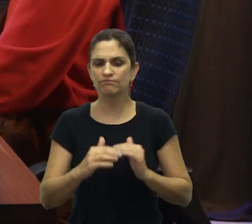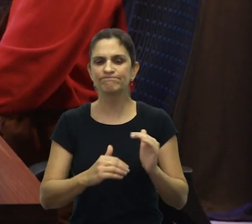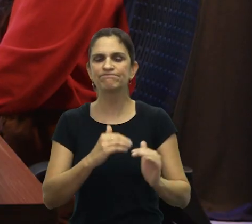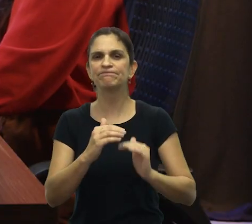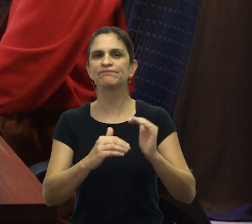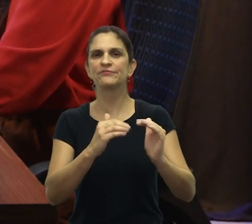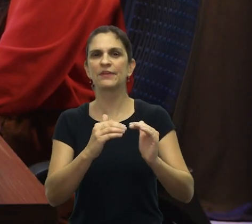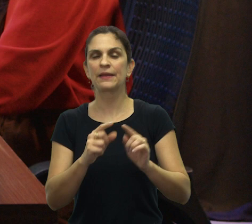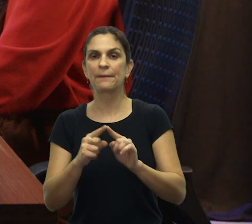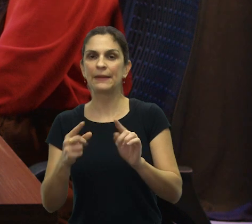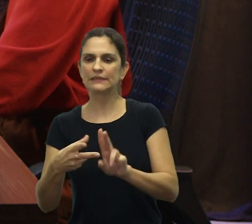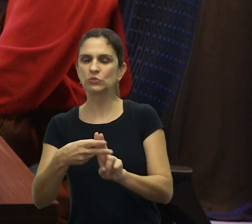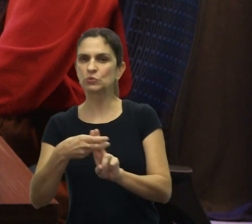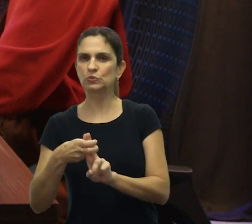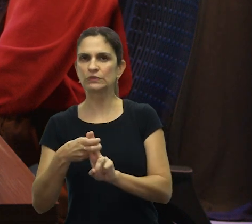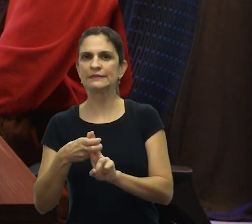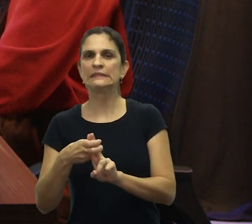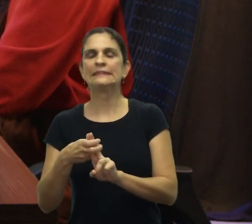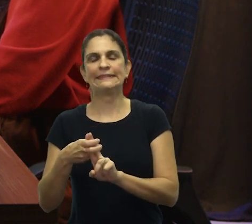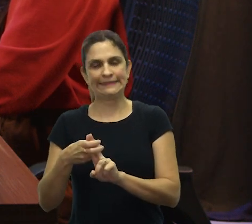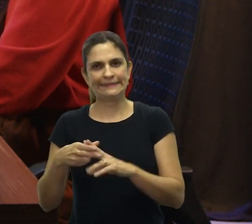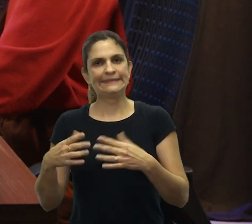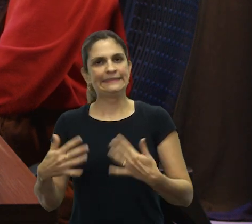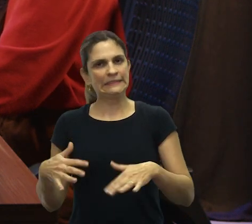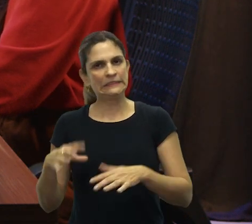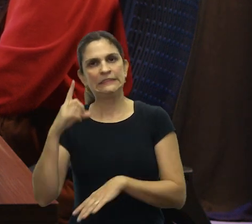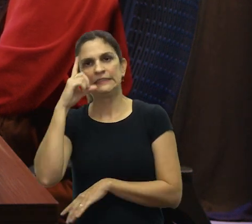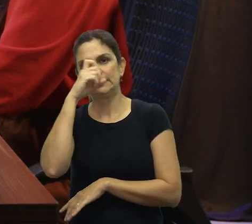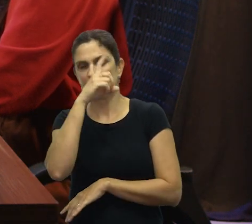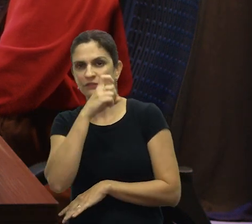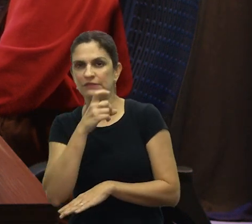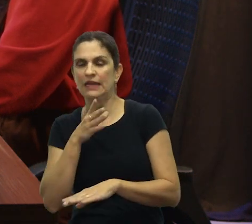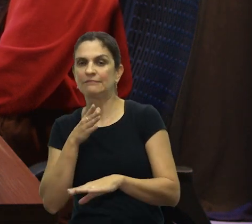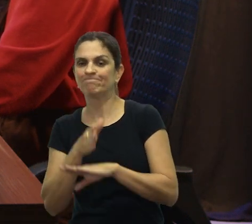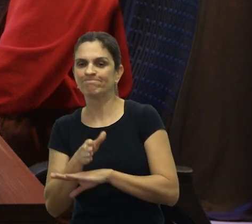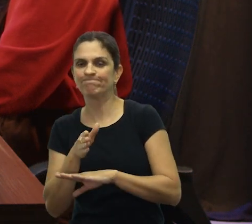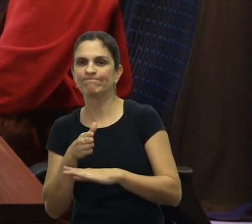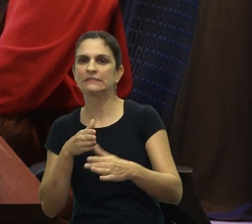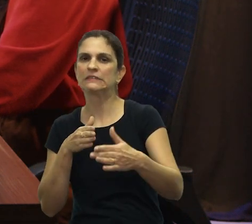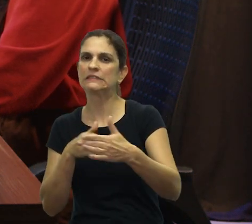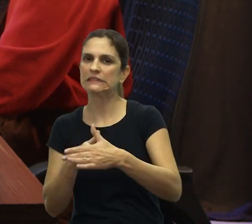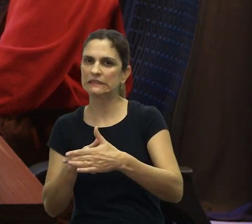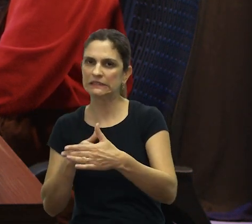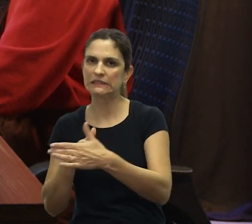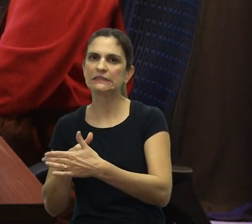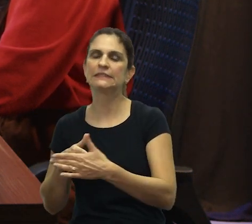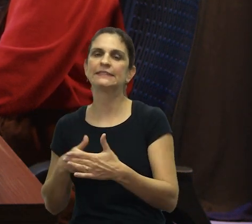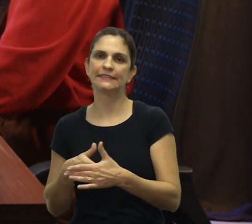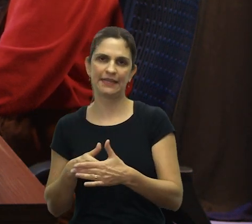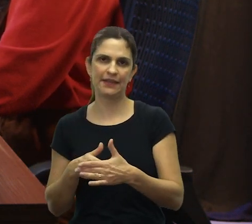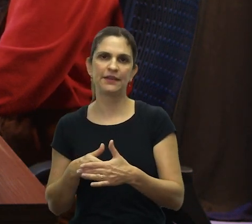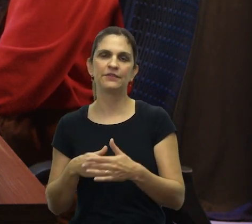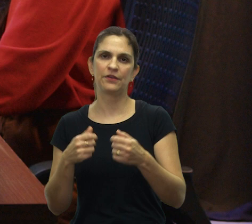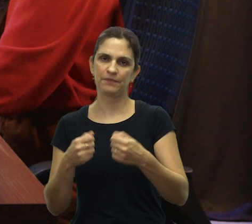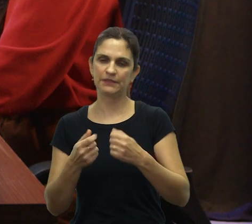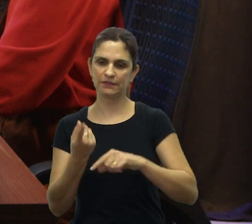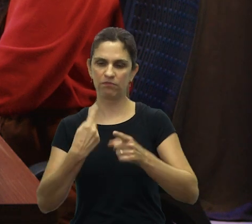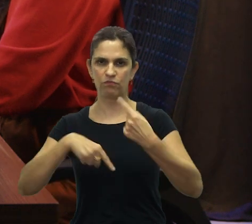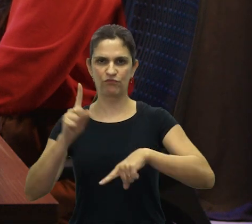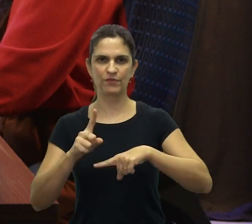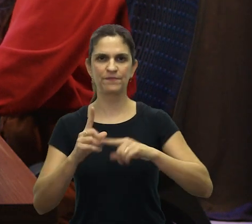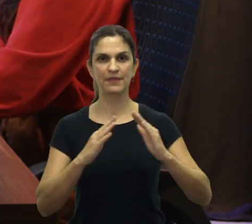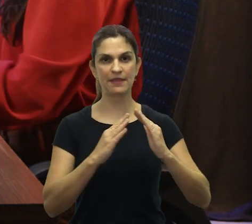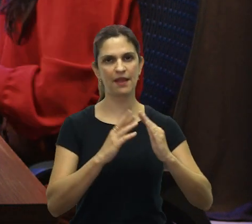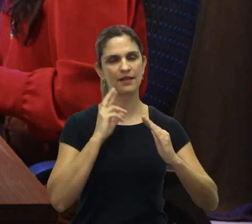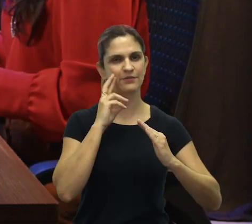fluir bem, e no SUS tem aquela dificuldade por conta do acesso. E como é que eu faço para transformar isso? E a Casa